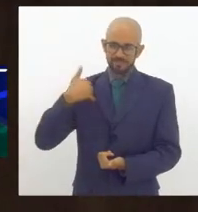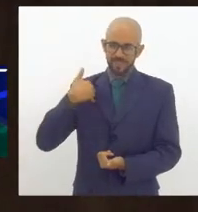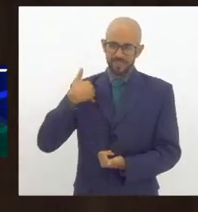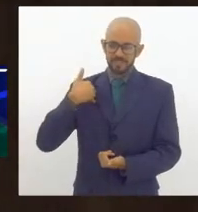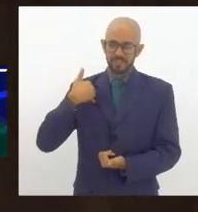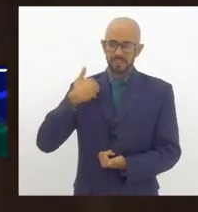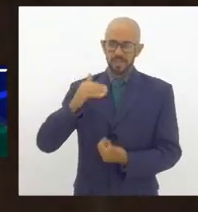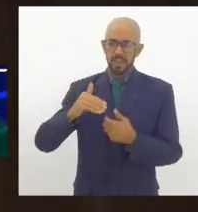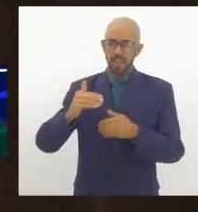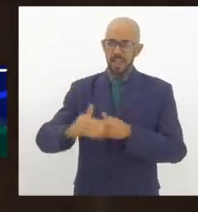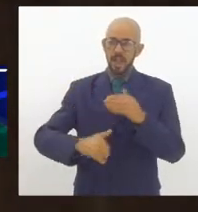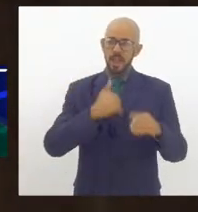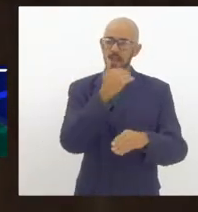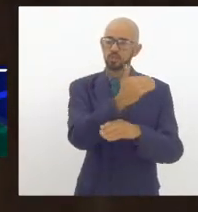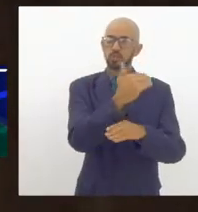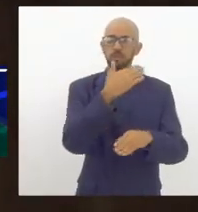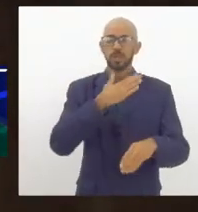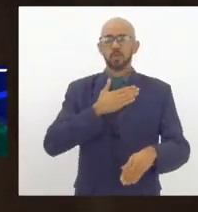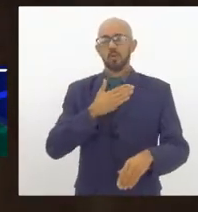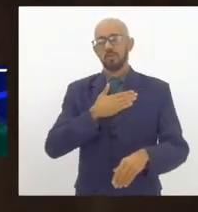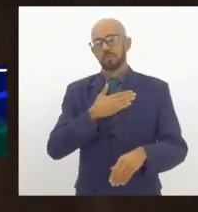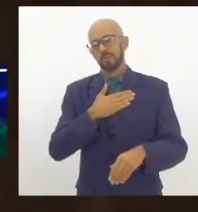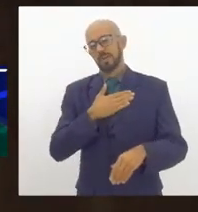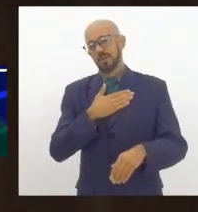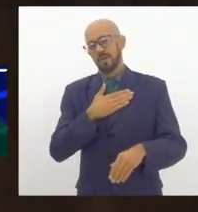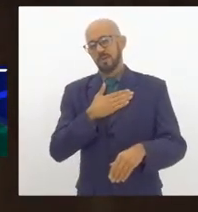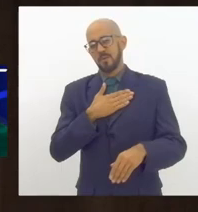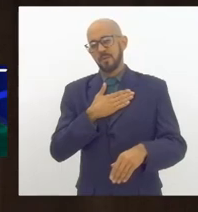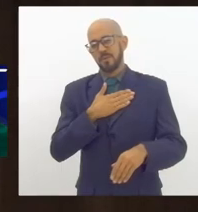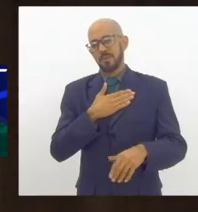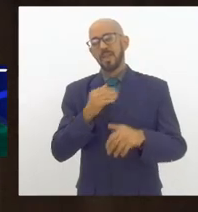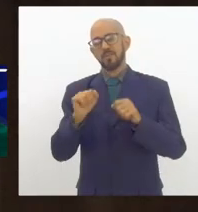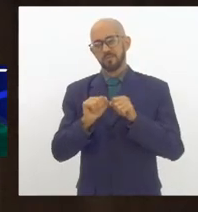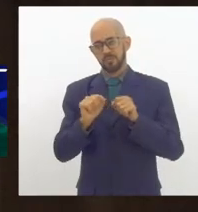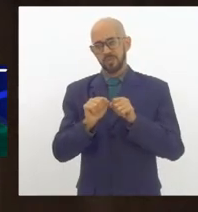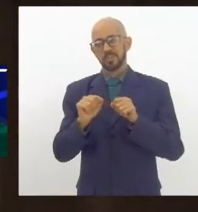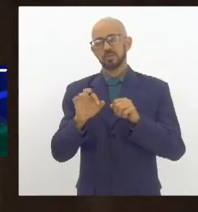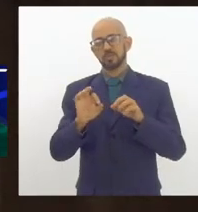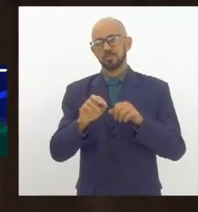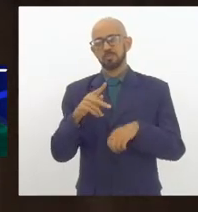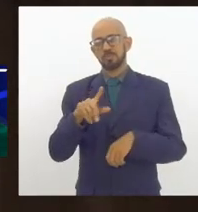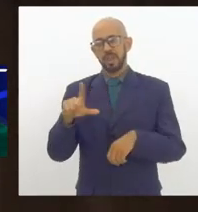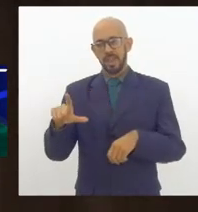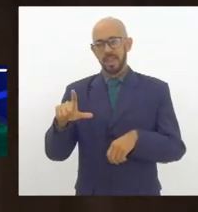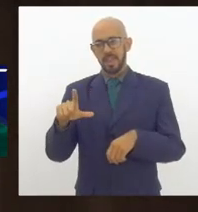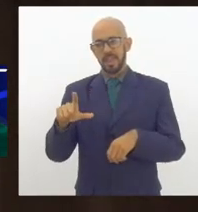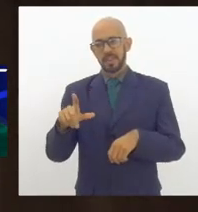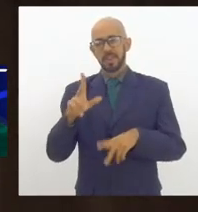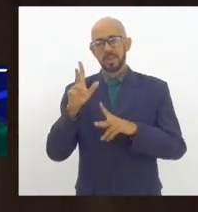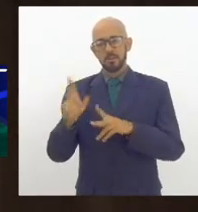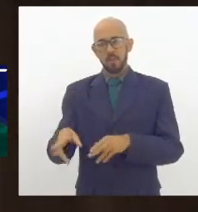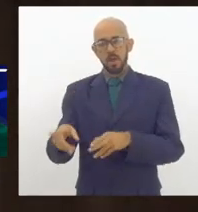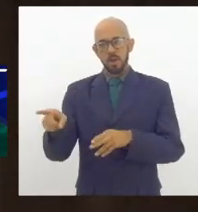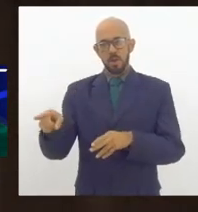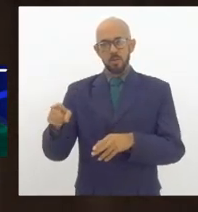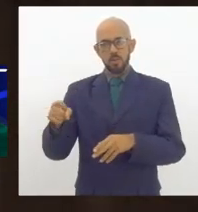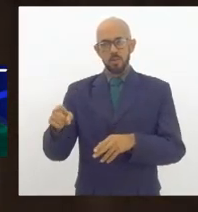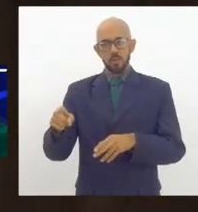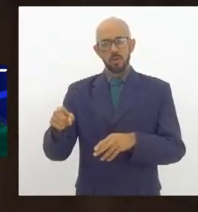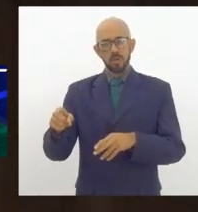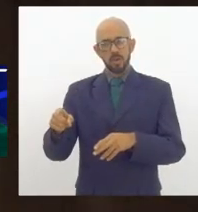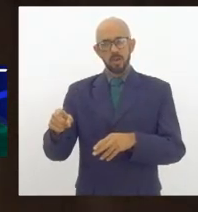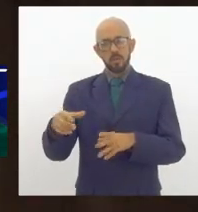minha frente passou minha frente que eu fiz um projeto igual dela sem copiar mais com a mesma mesmo